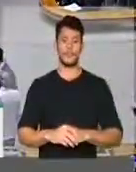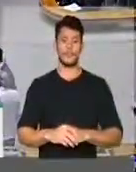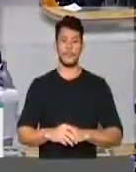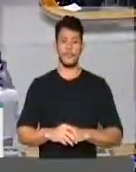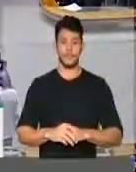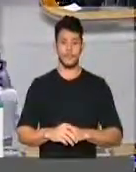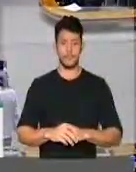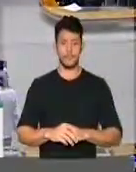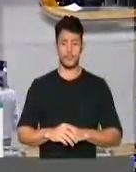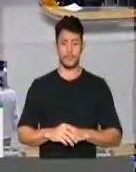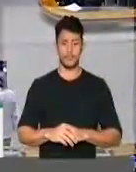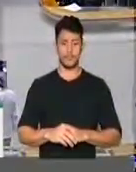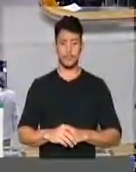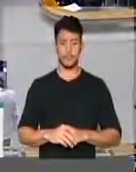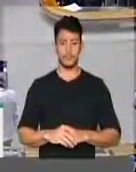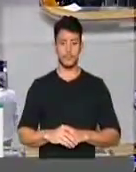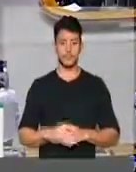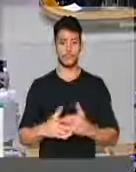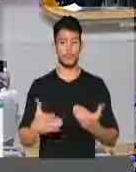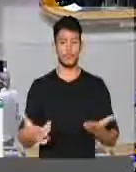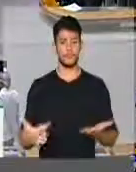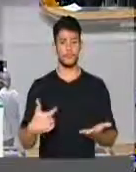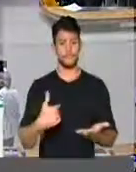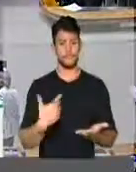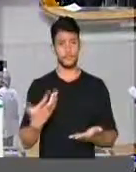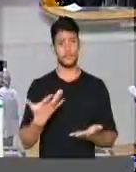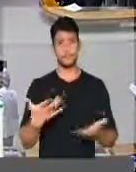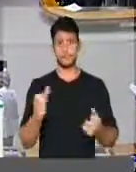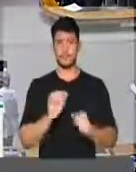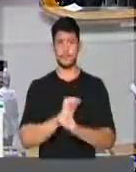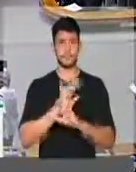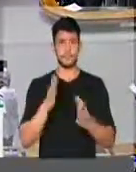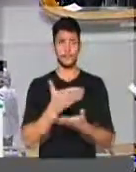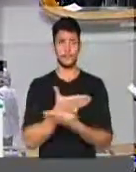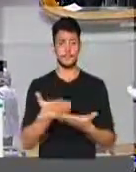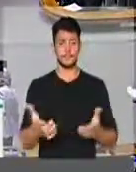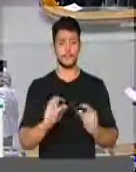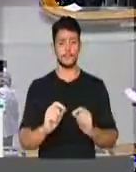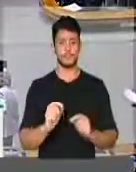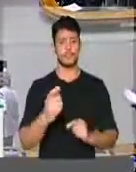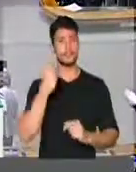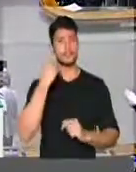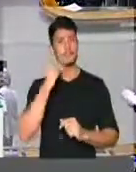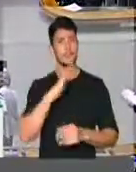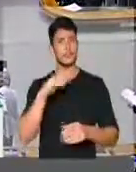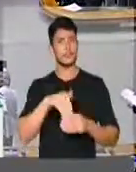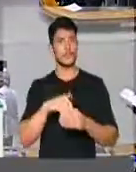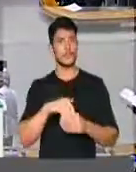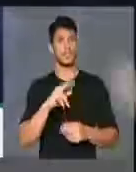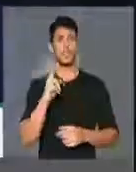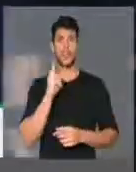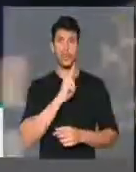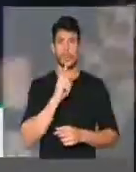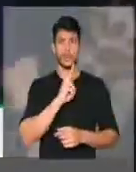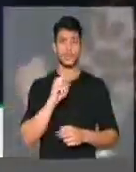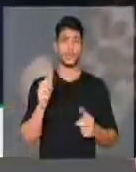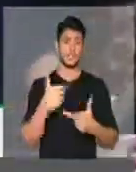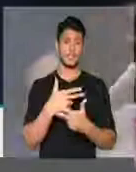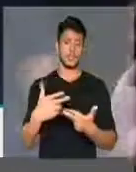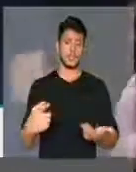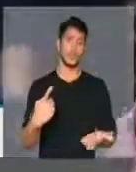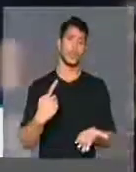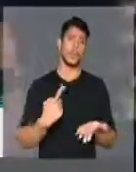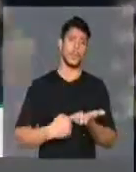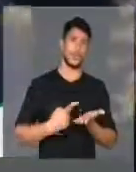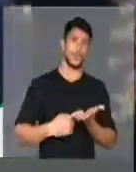veio, os deputados aqui, em respeito aos que aqui estão tentando votar. A tentativa nossa de votar urgência do que era acordado, e com